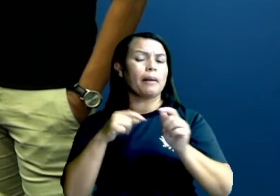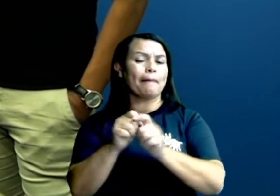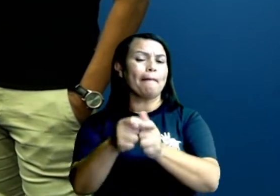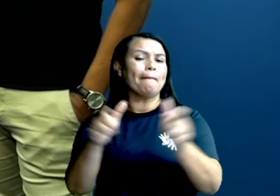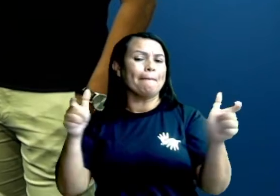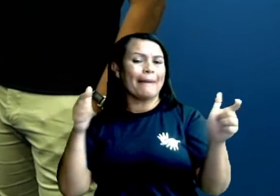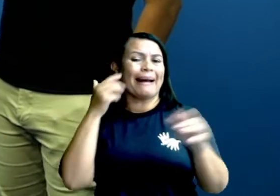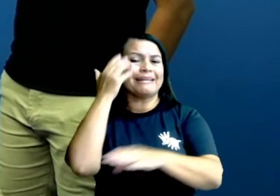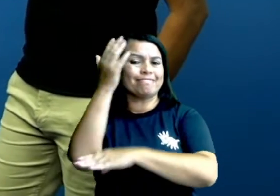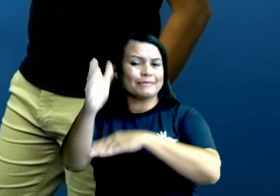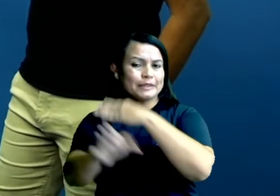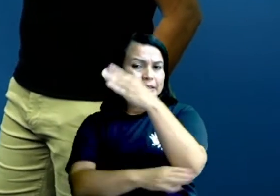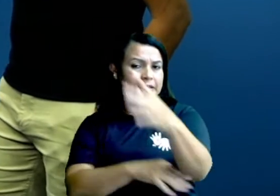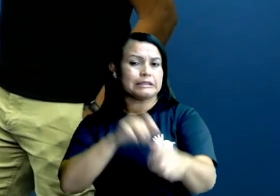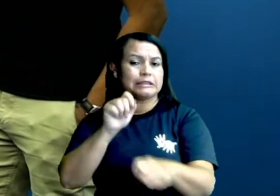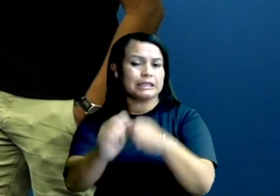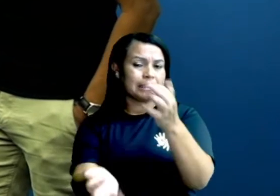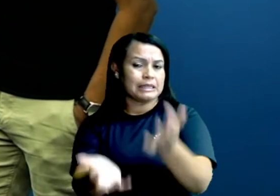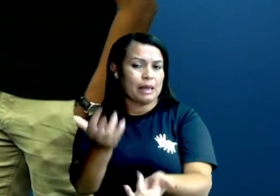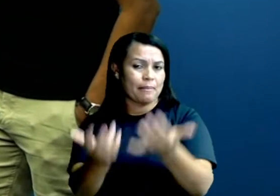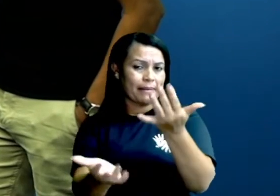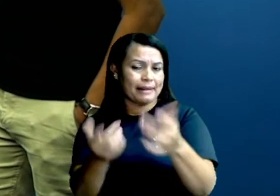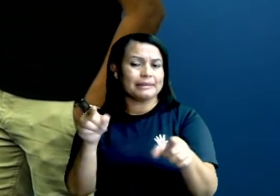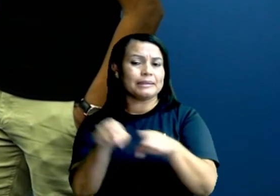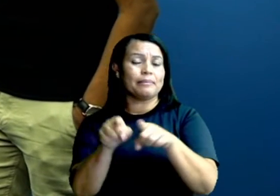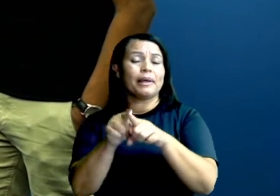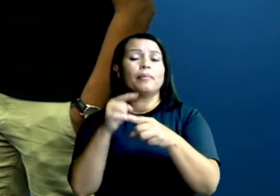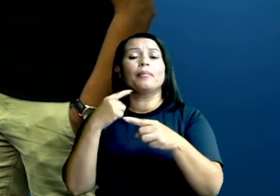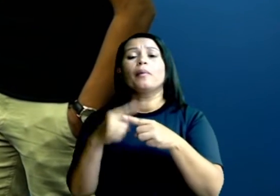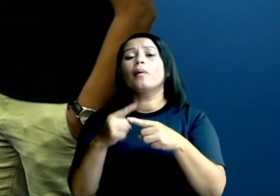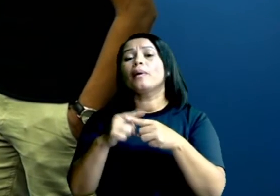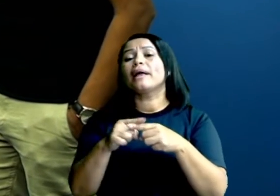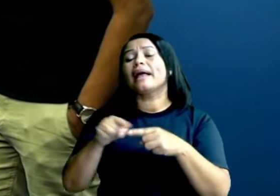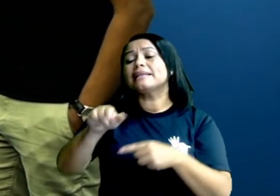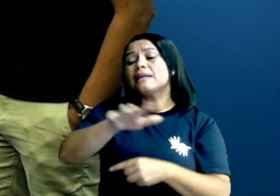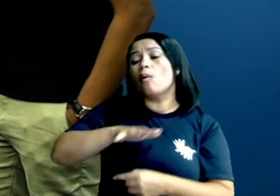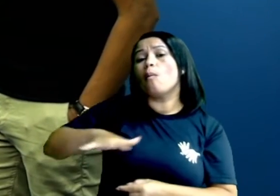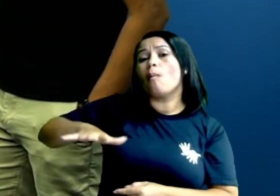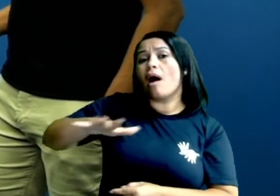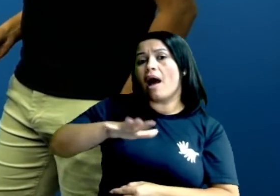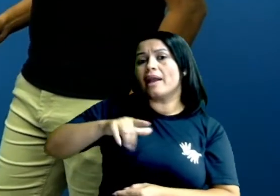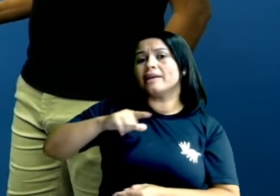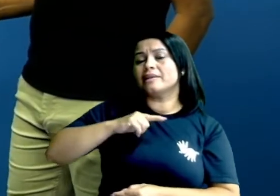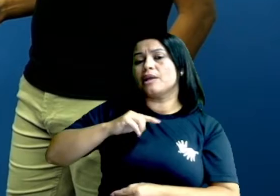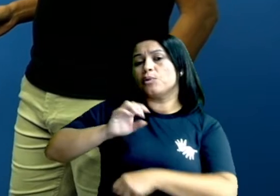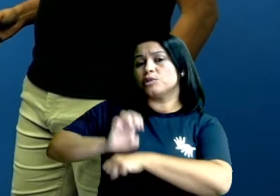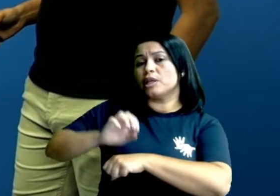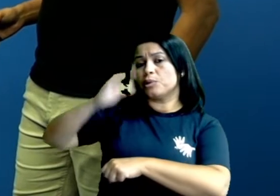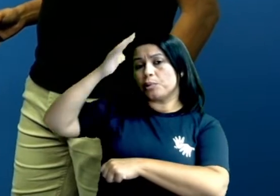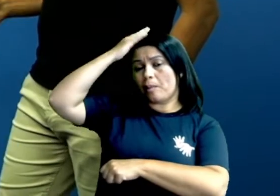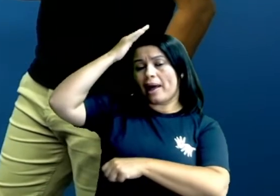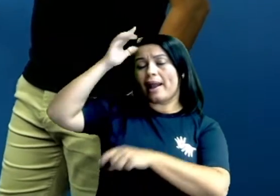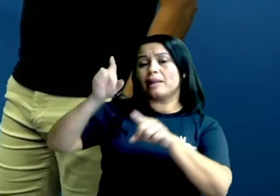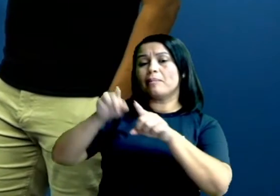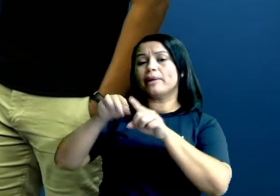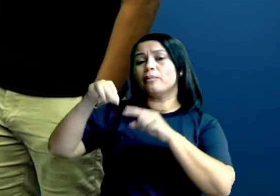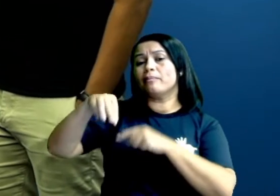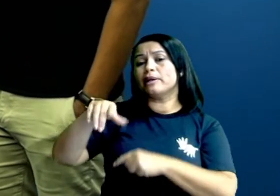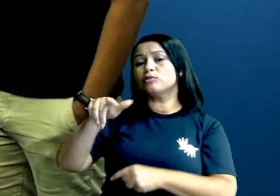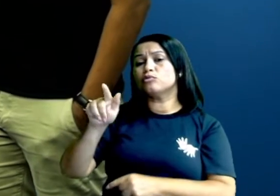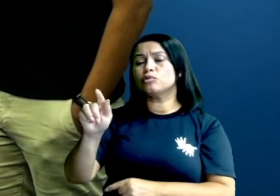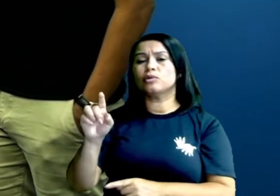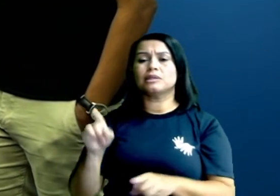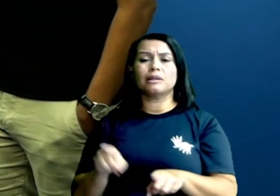ao contexto do desmatamento, e sobretudo porque essa área que envolve aqui o estado do Pará e do Mato Grosso são